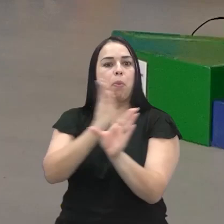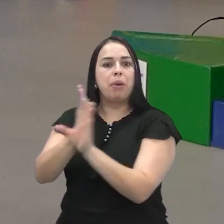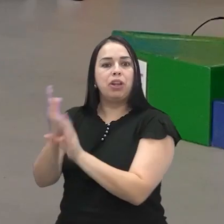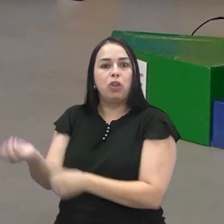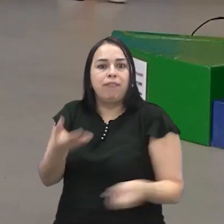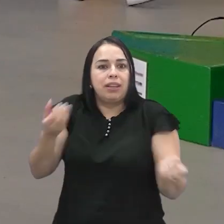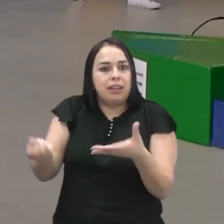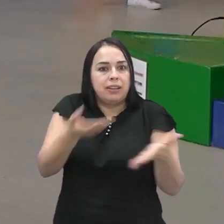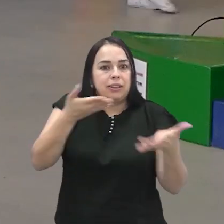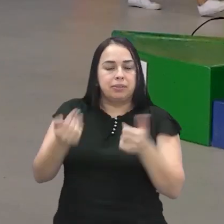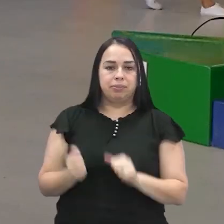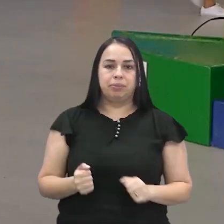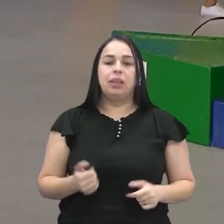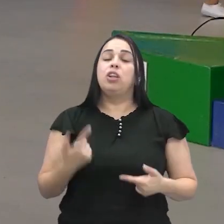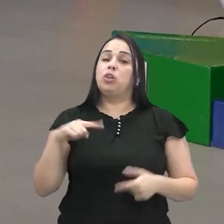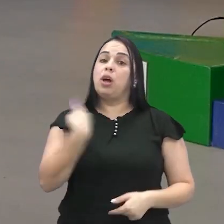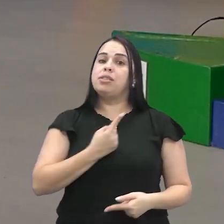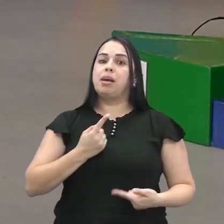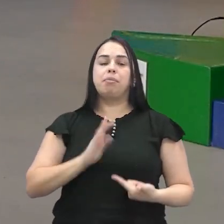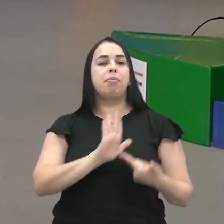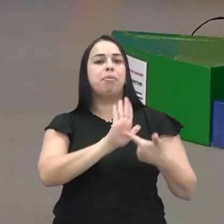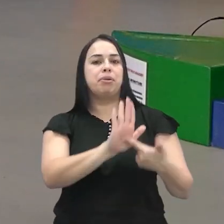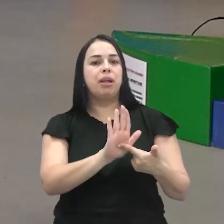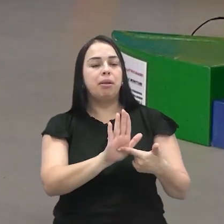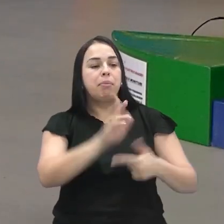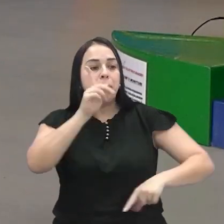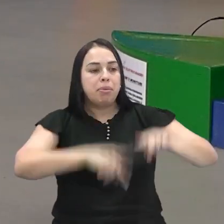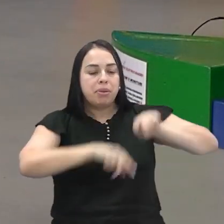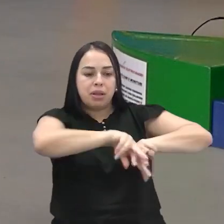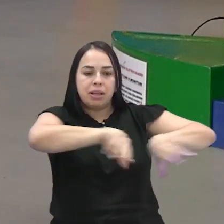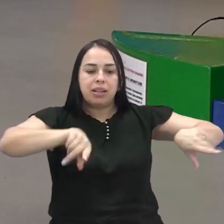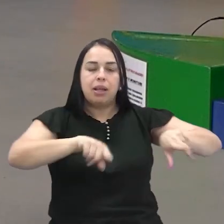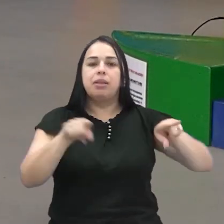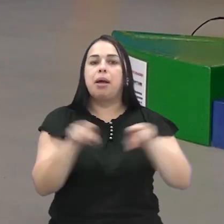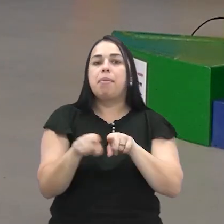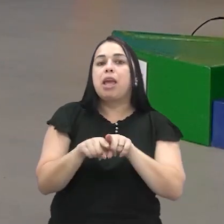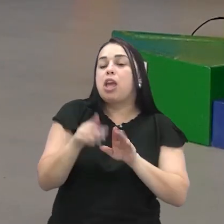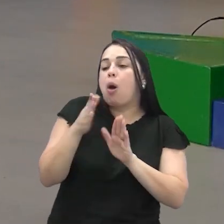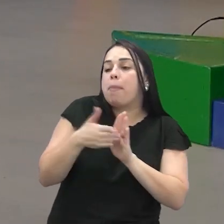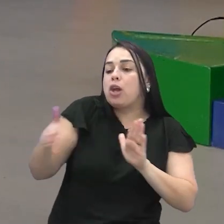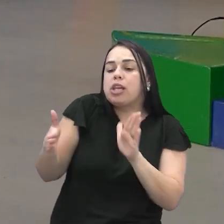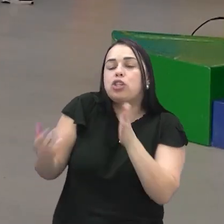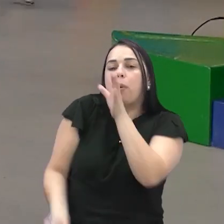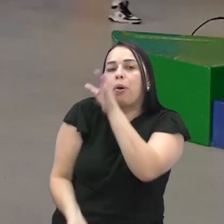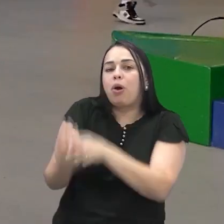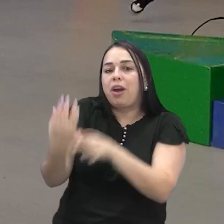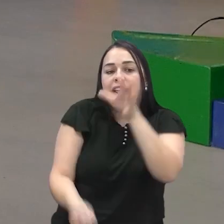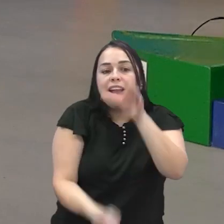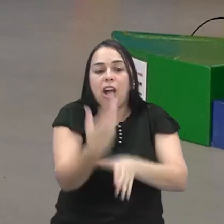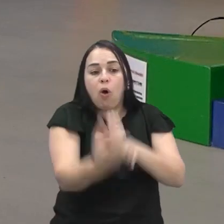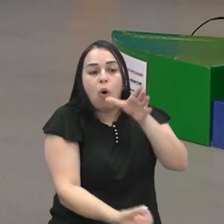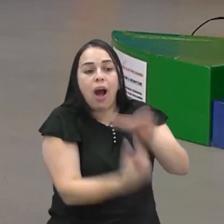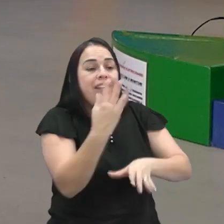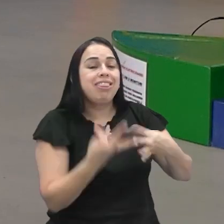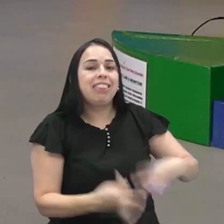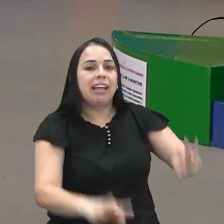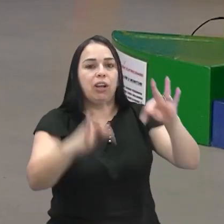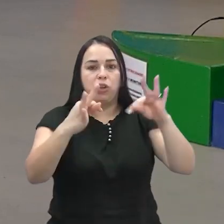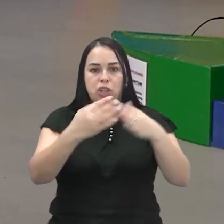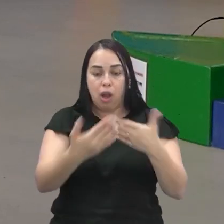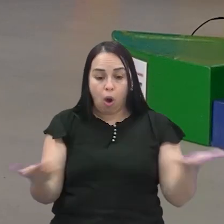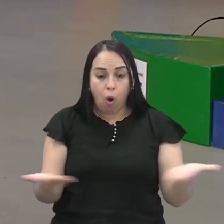descoberta. Isso acaba atraindo bastante atenção porque a gente está aqui para mostrar não só o produto, né, mas o processo que levou à criação de